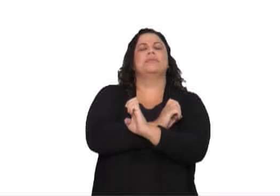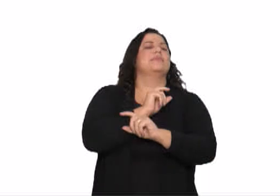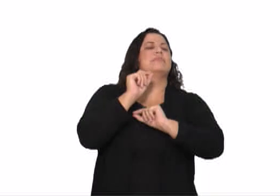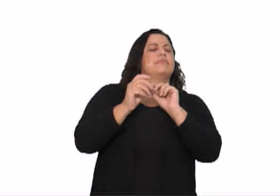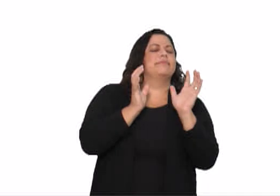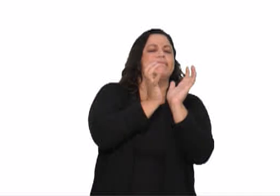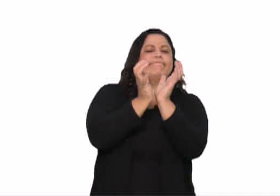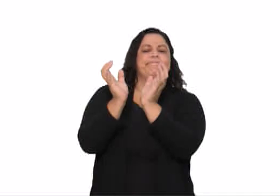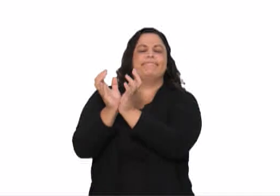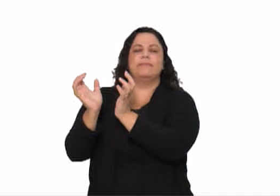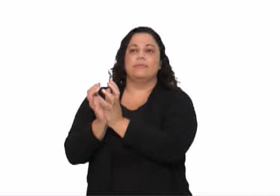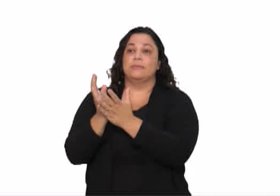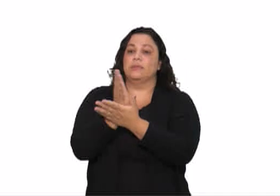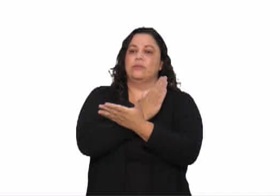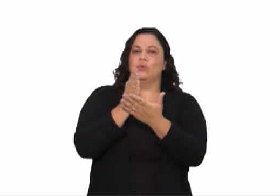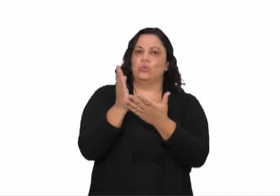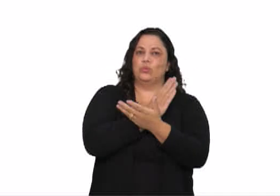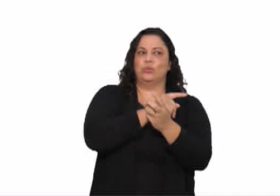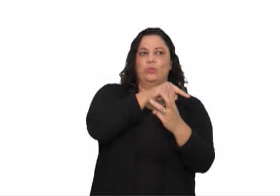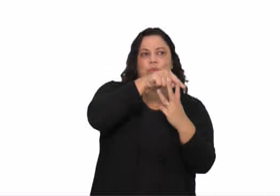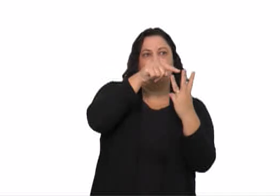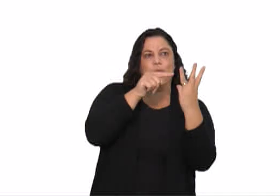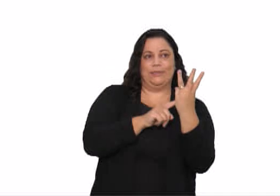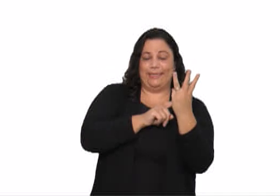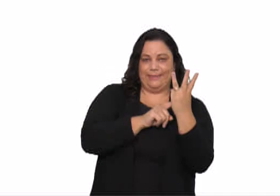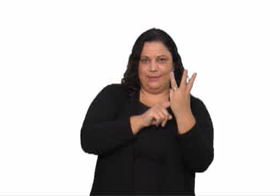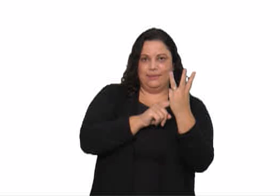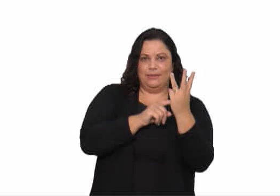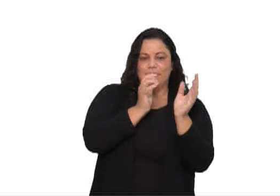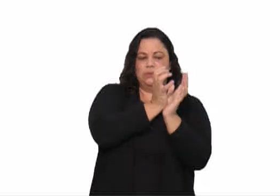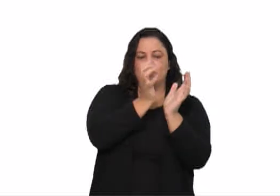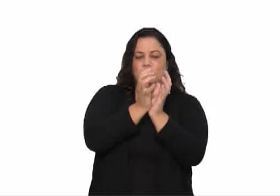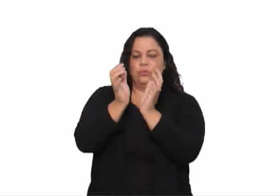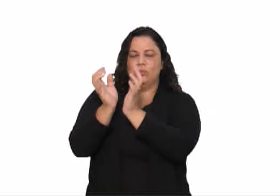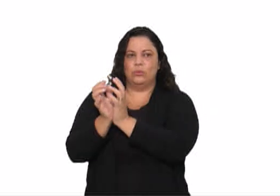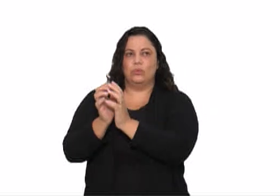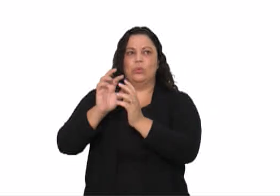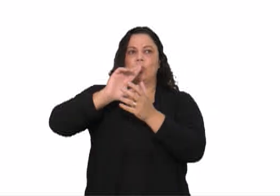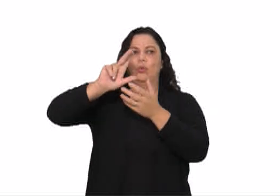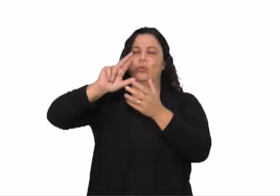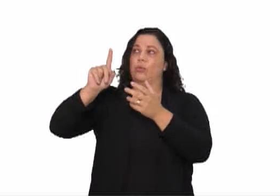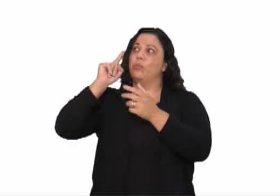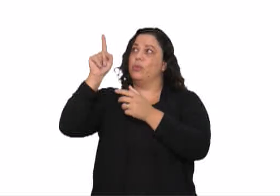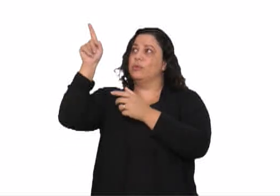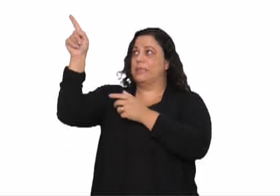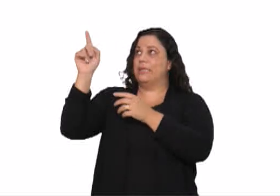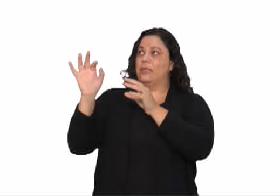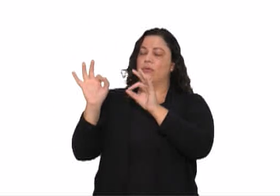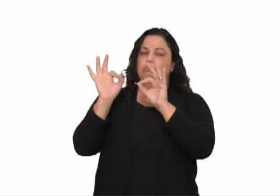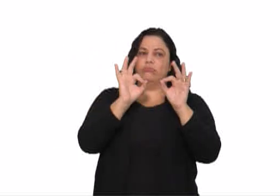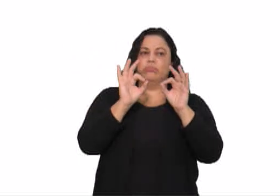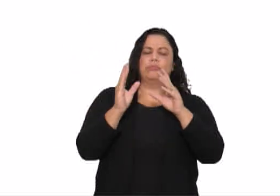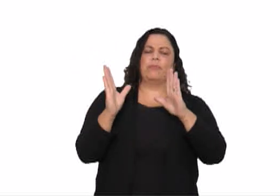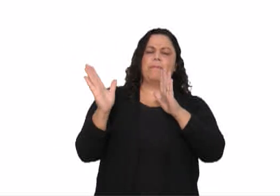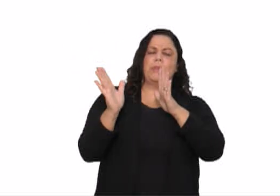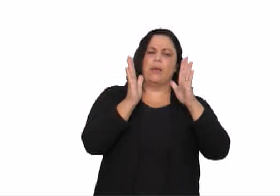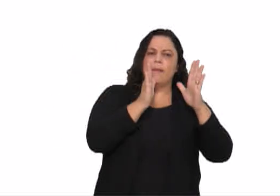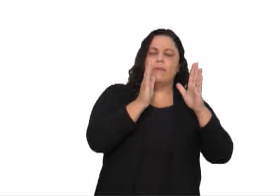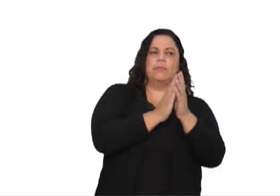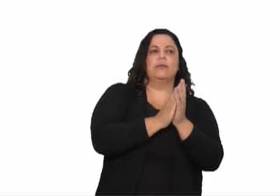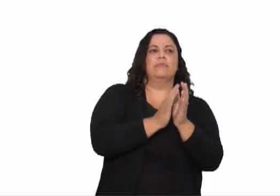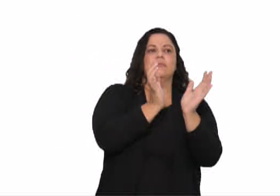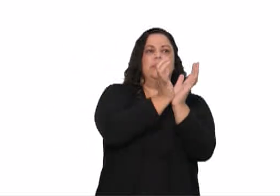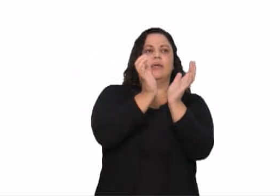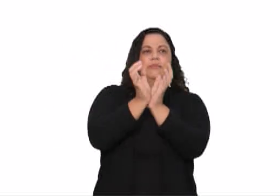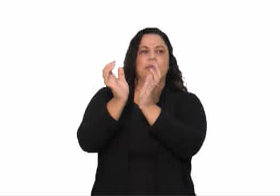dividida entre 3 grupos. Os esparcíatas eram os cidadãos, periecos, livres, mas sem direitos. Alguns chamam de estrangeiros,